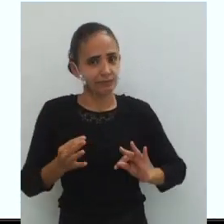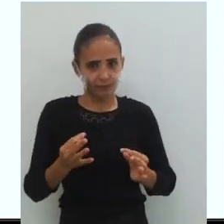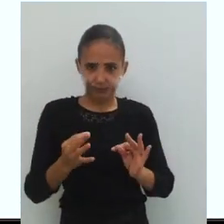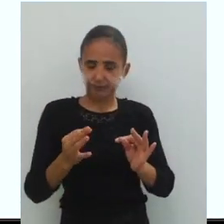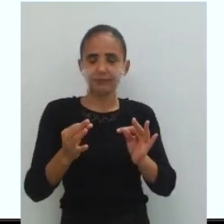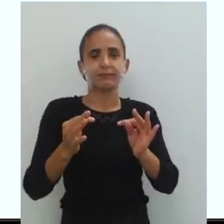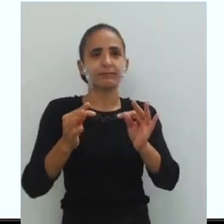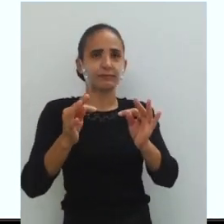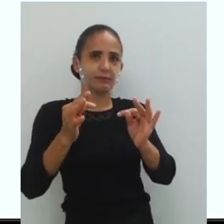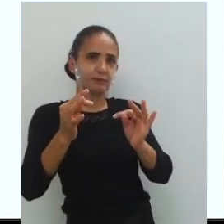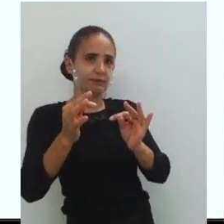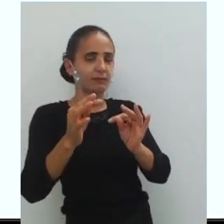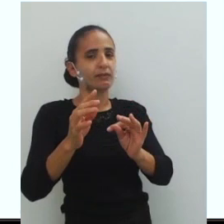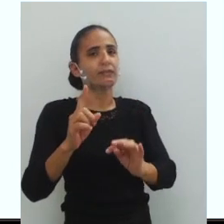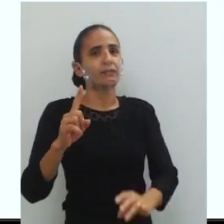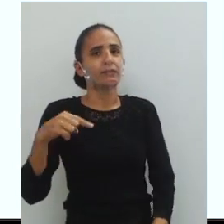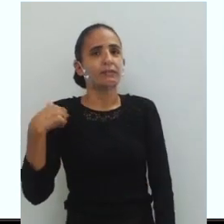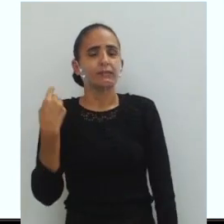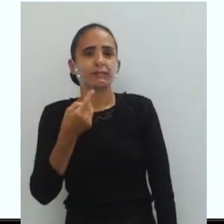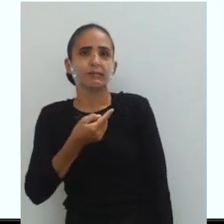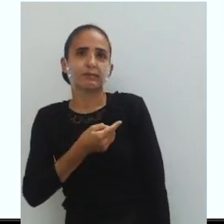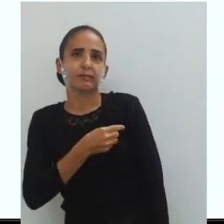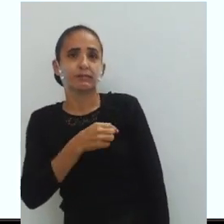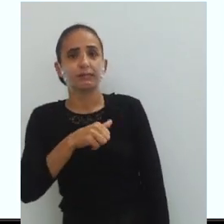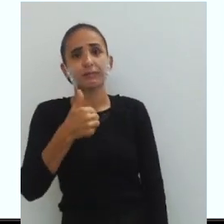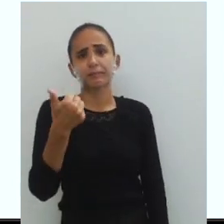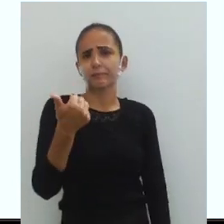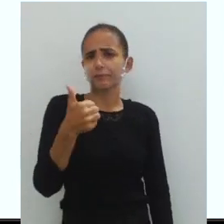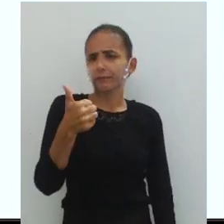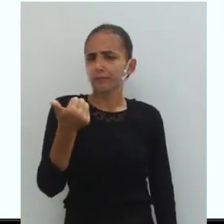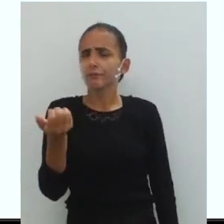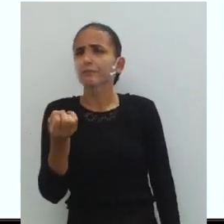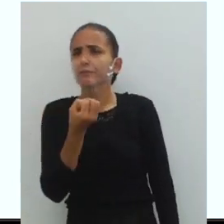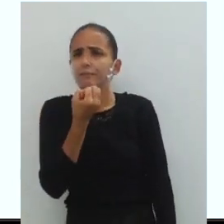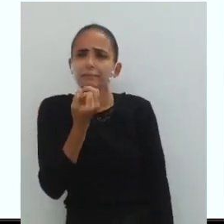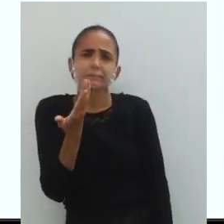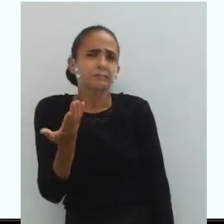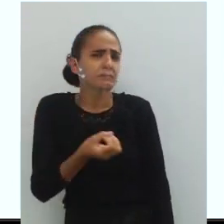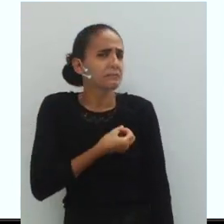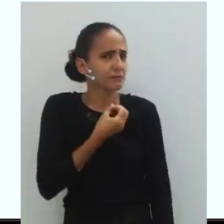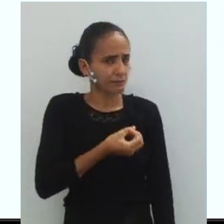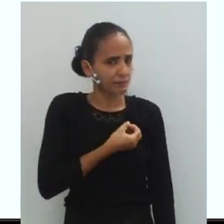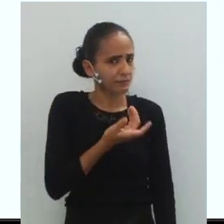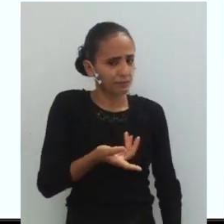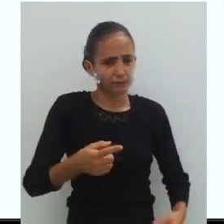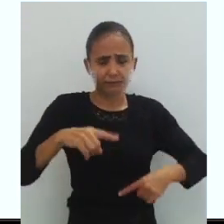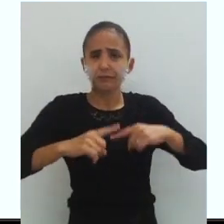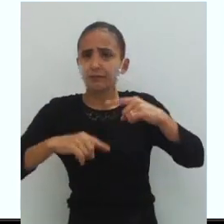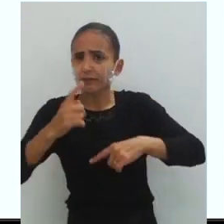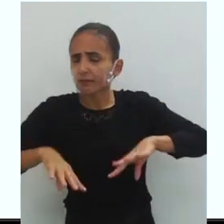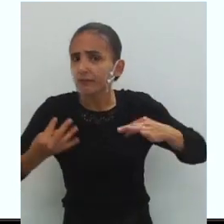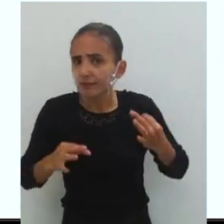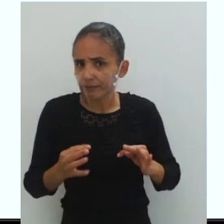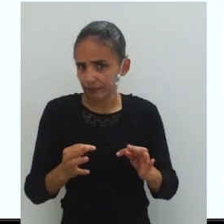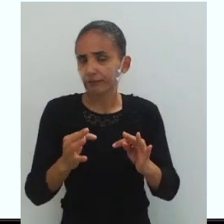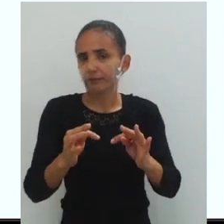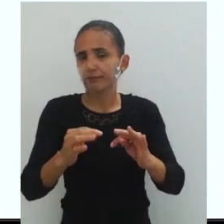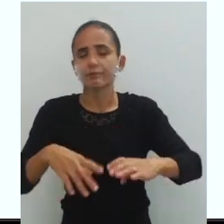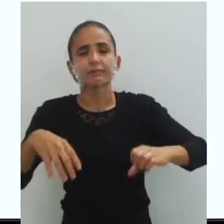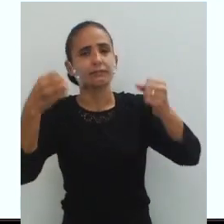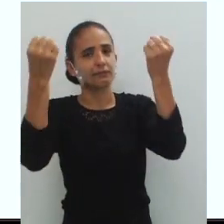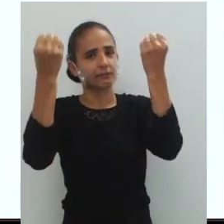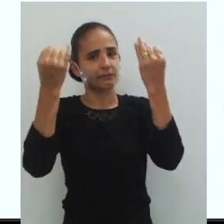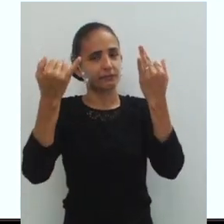recursos tecnológicos e a nossa qualidade de vida. Quando a gente fala de recursos tecnológicos, eu